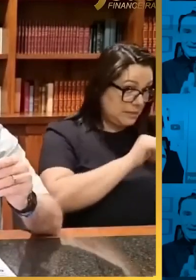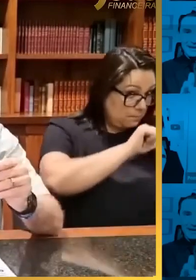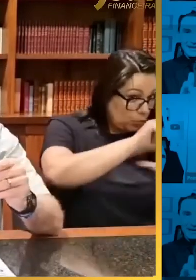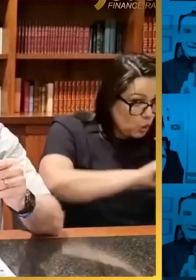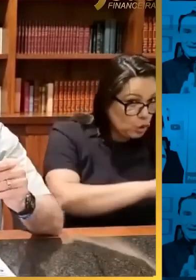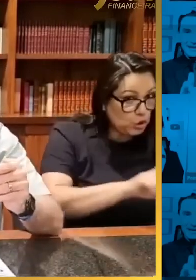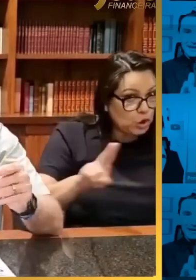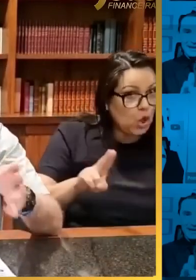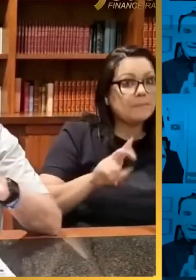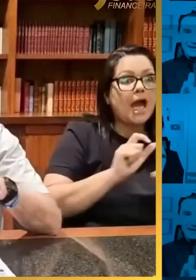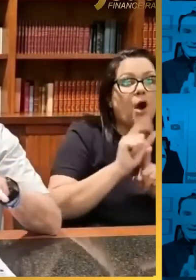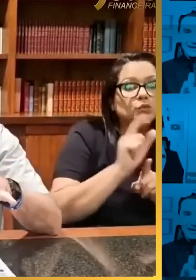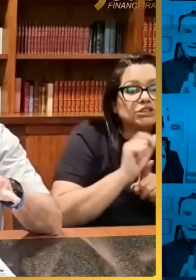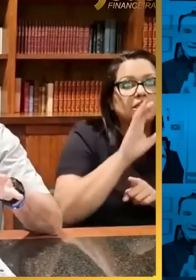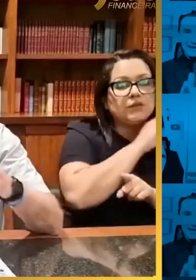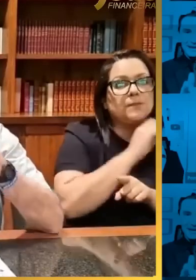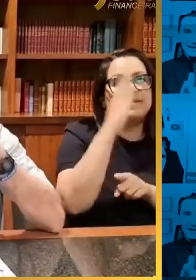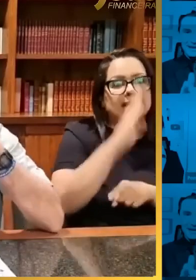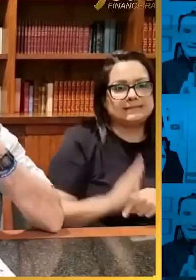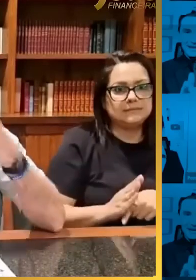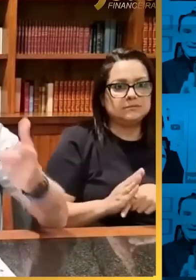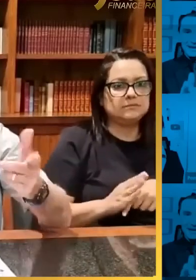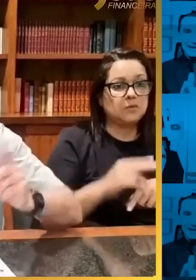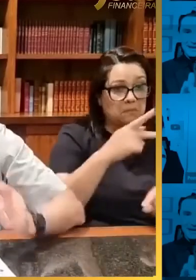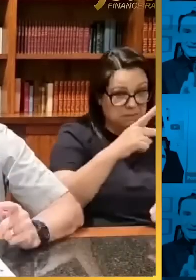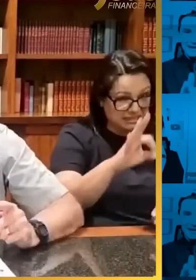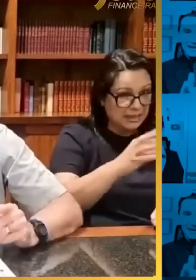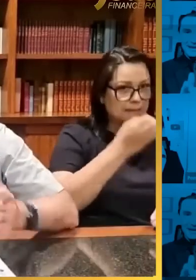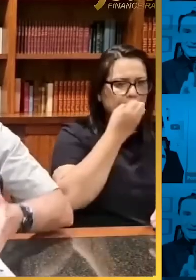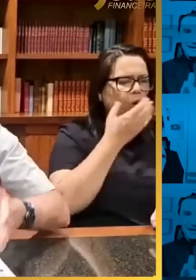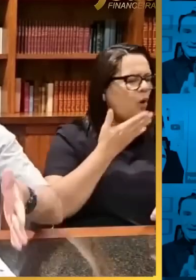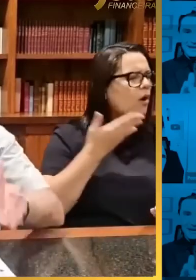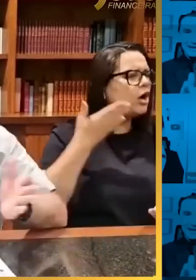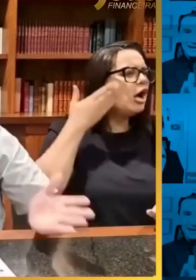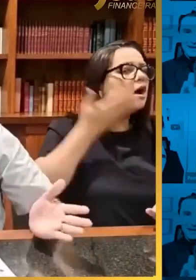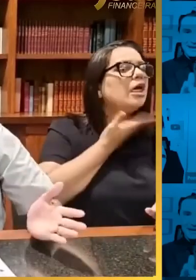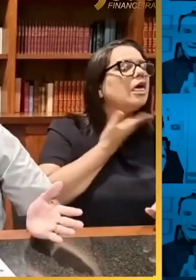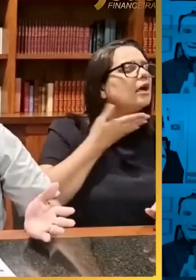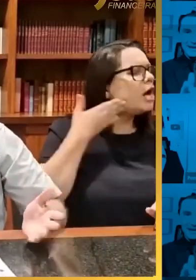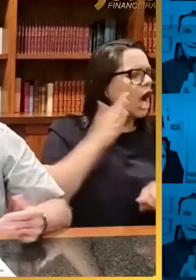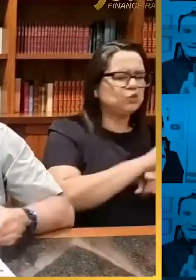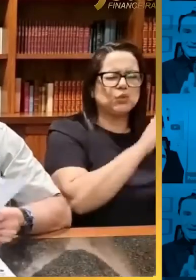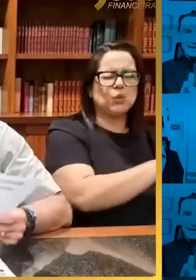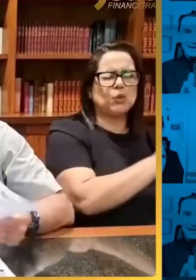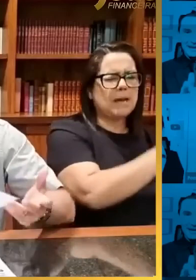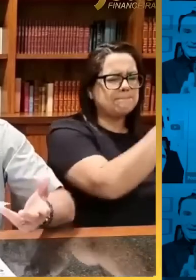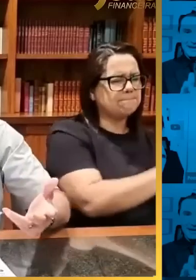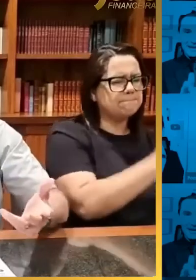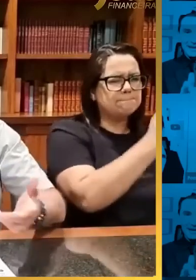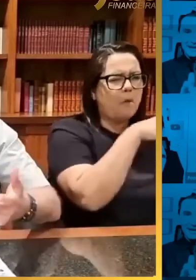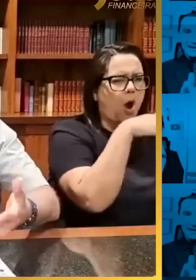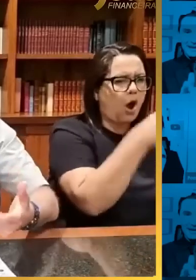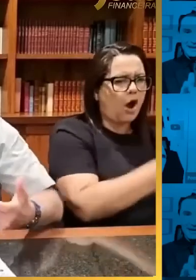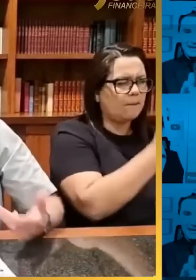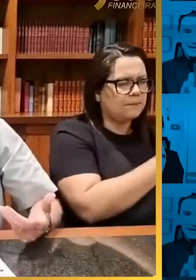PT votou contra. Então, o PT é bom no discurso para ajudar o povo. Na prática, votar não vota. Logicamente, vota.